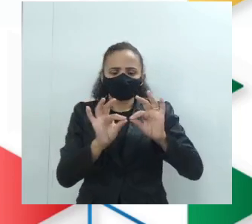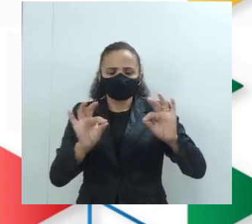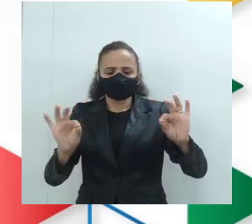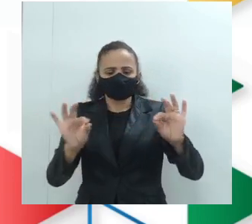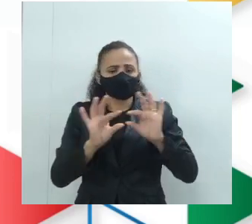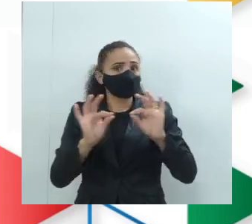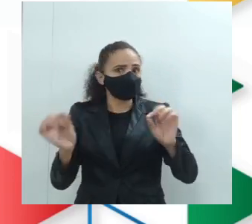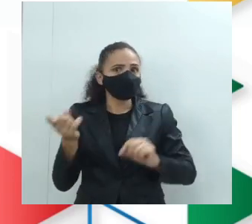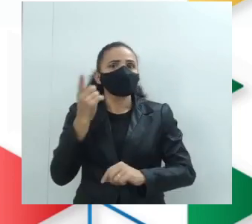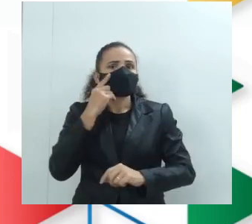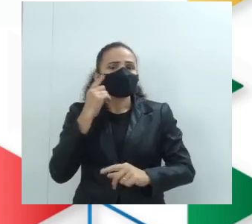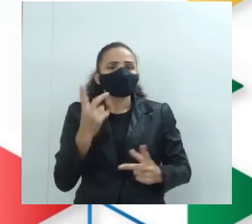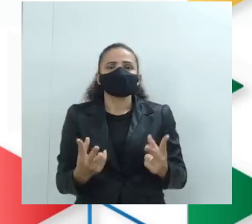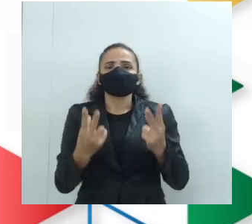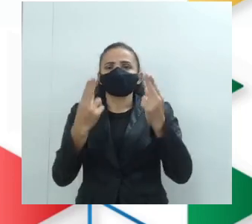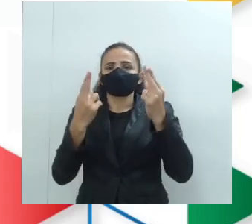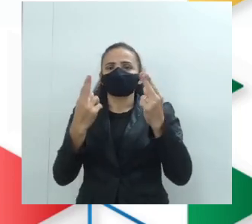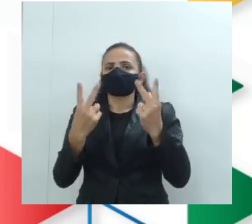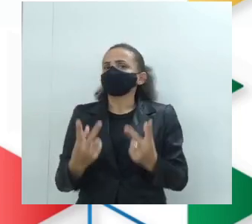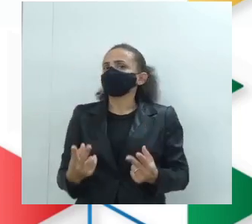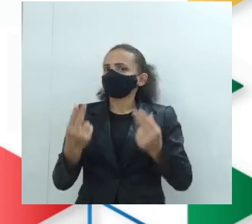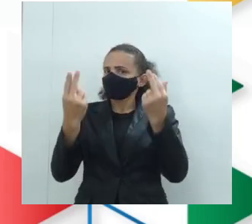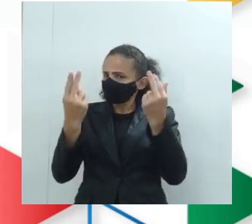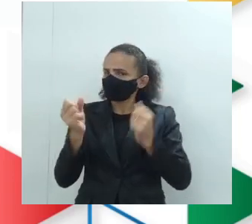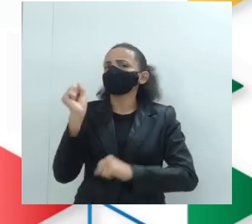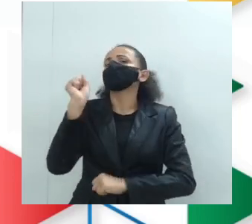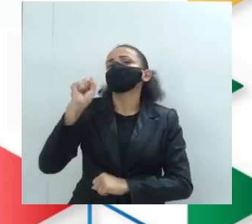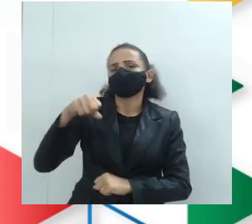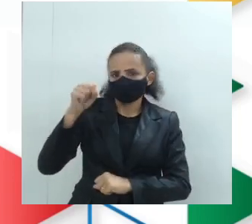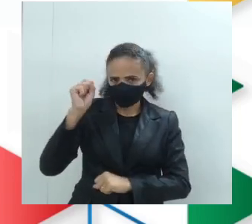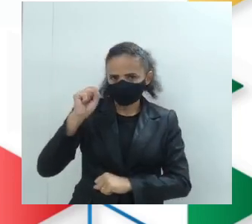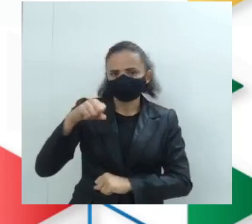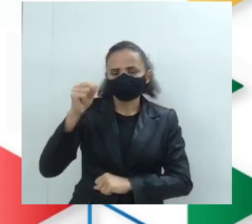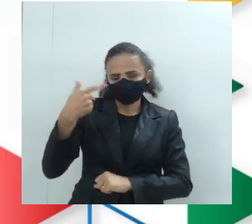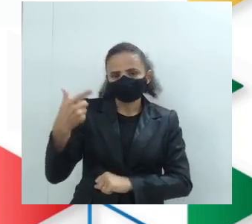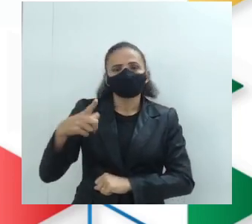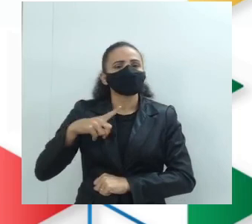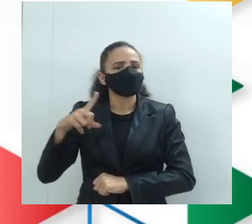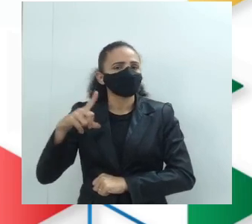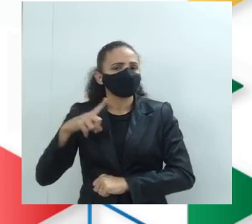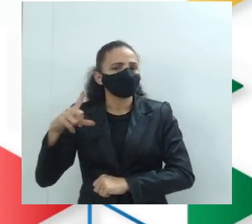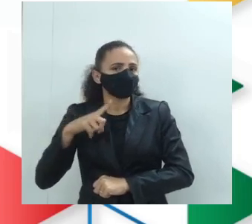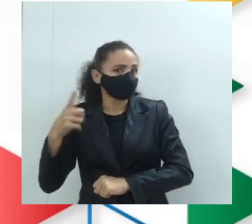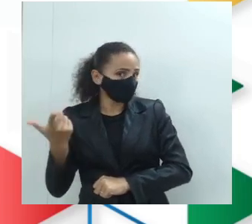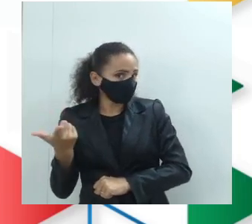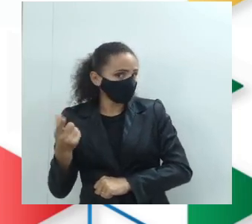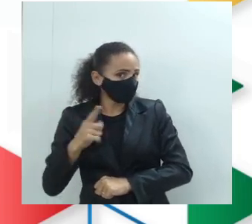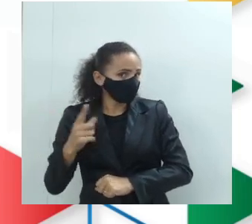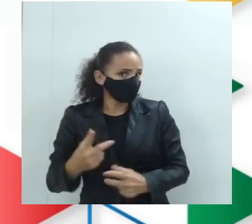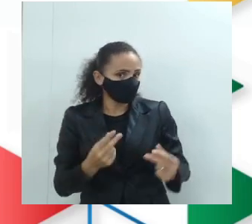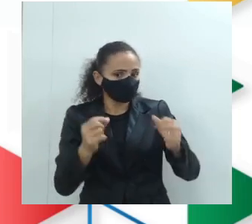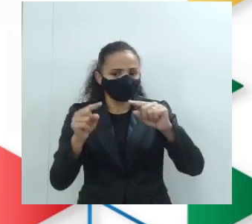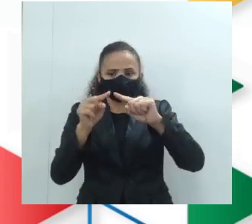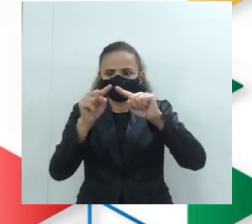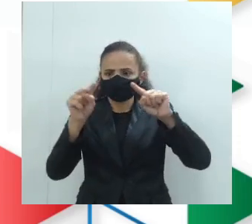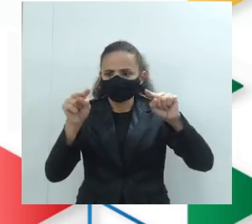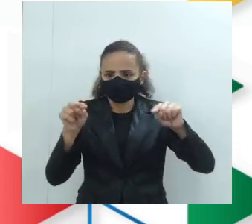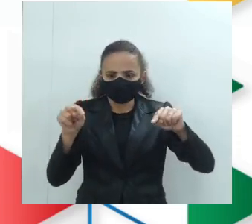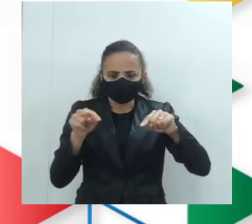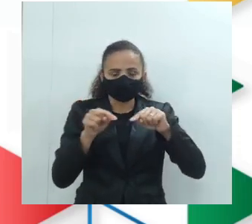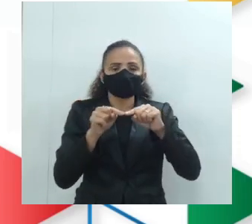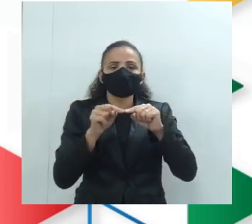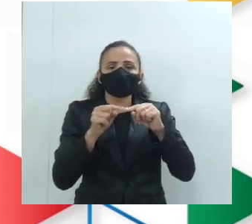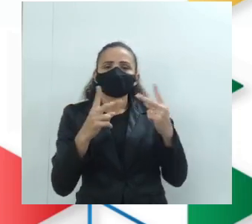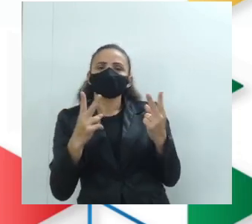largura. Então, elas têm a mesma forma, sim. E tem também o mesmo tamanho, porque